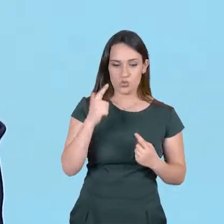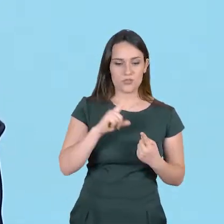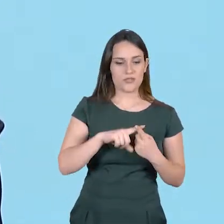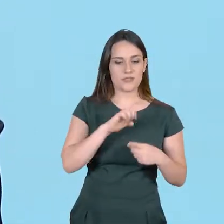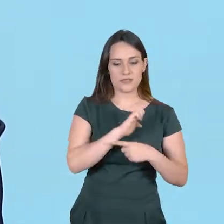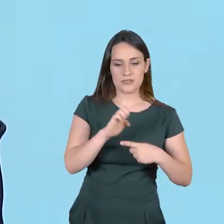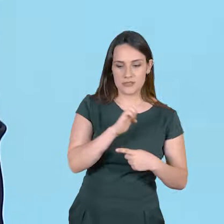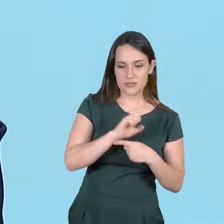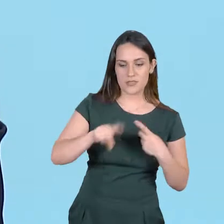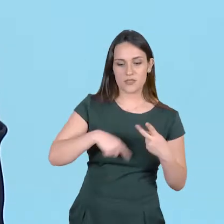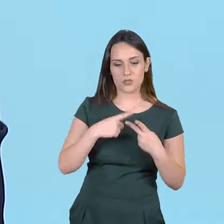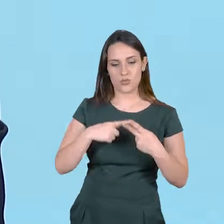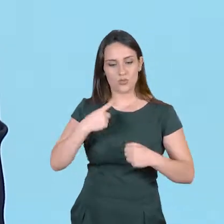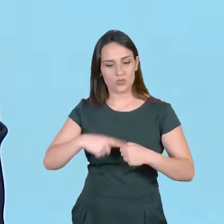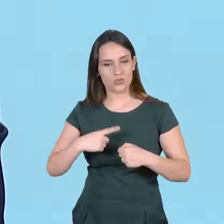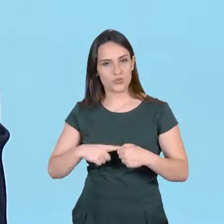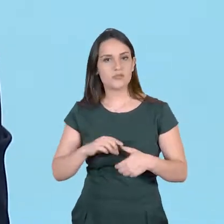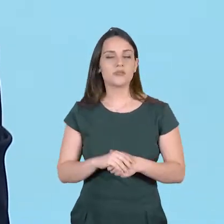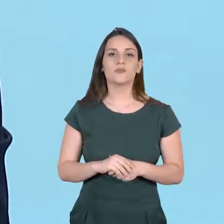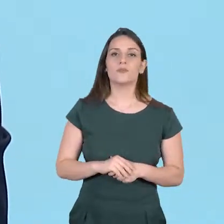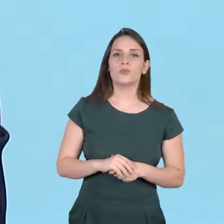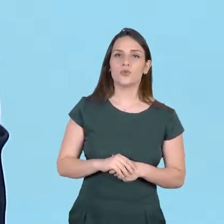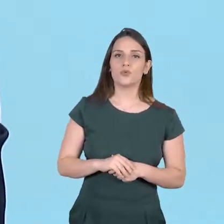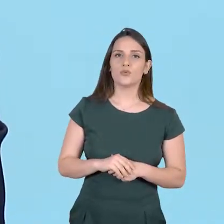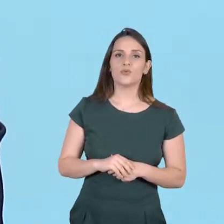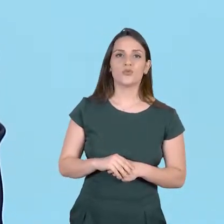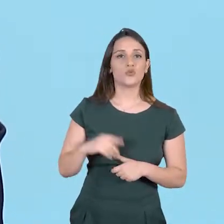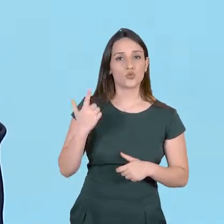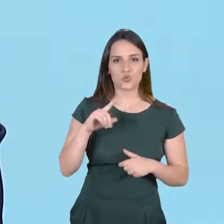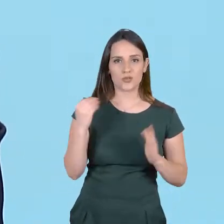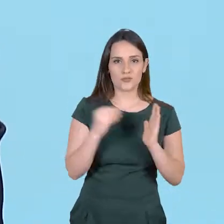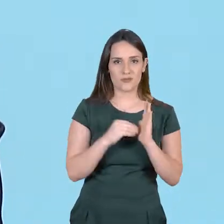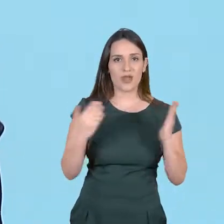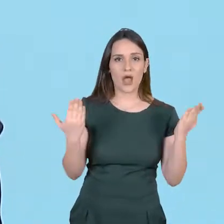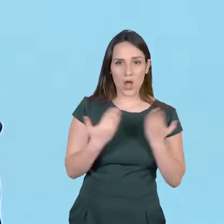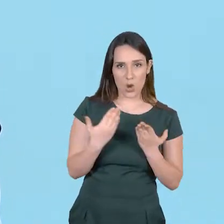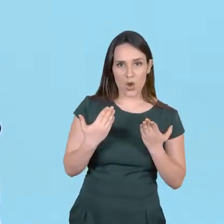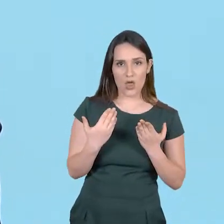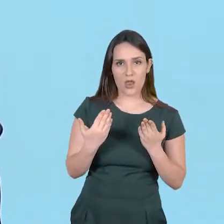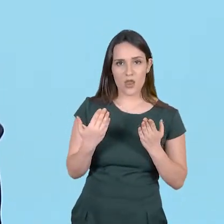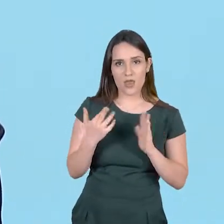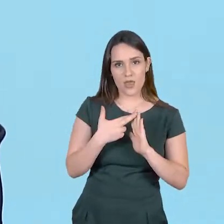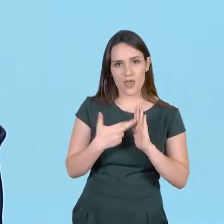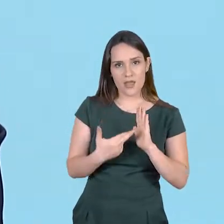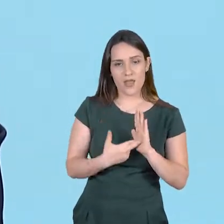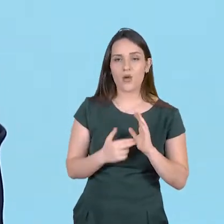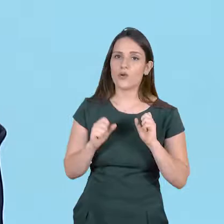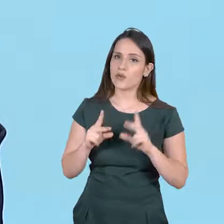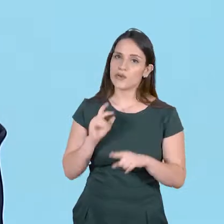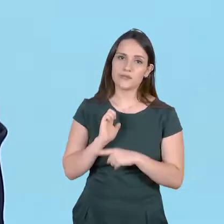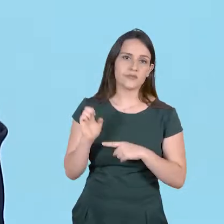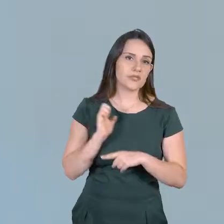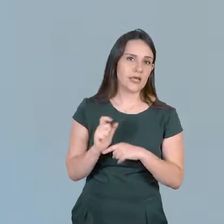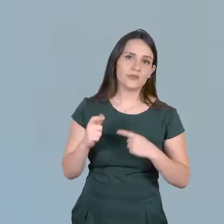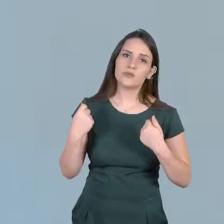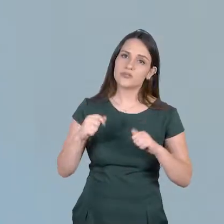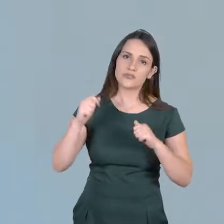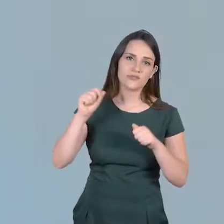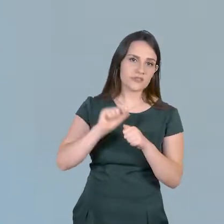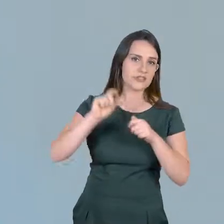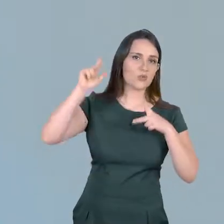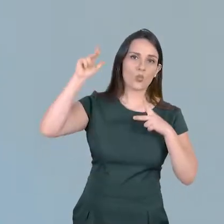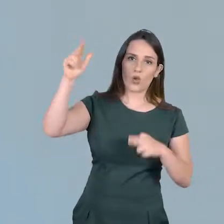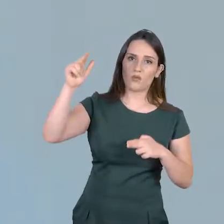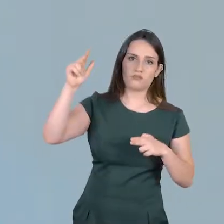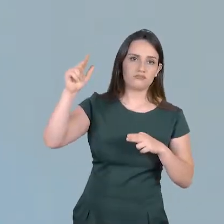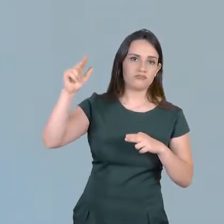reforma, os estados vão fazer logo em seguida a mesma reforma, ou seja, vão repetir, né, as regras